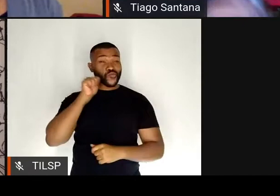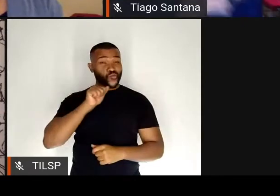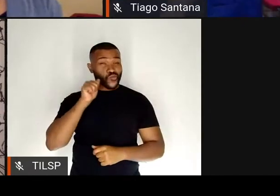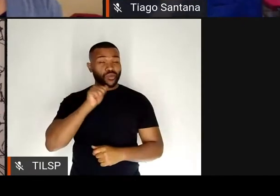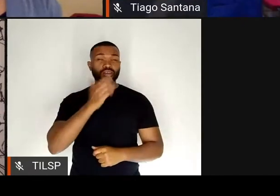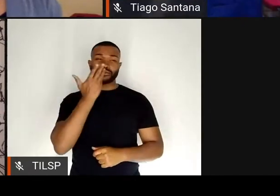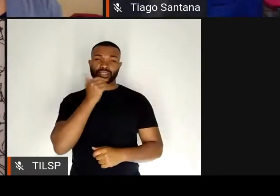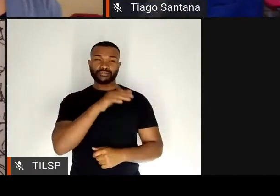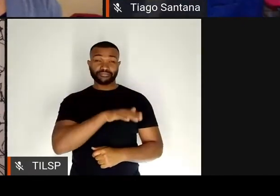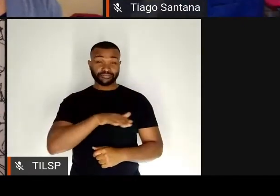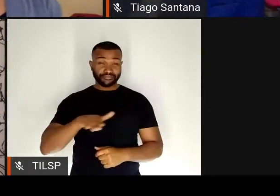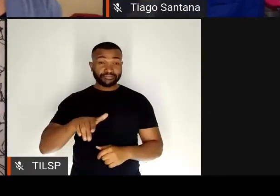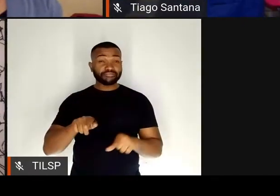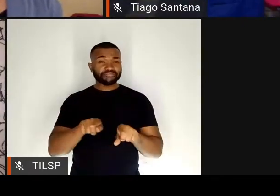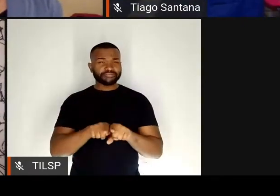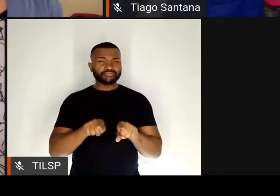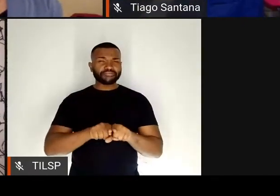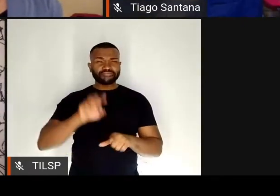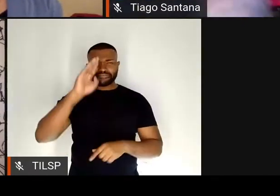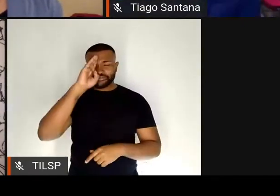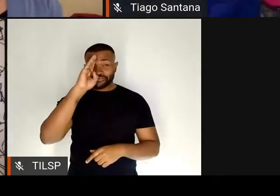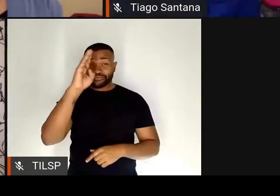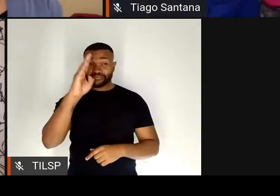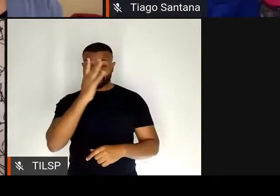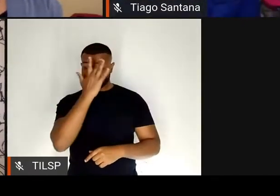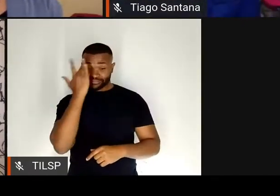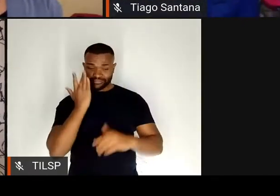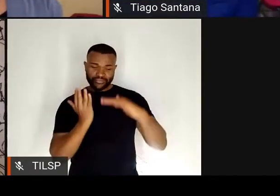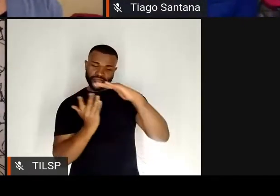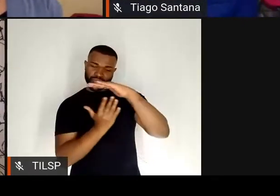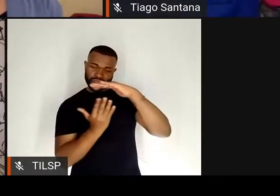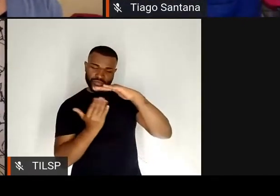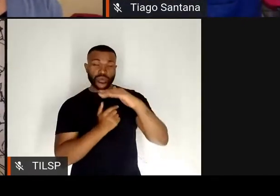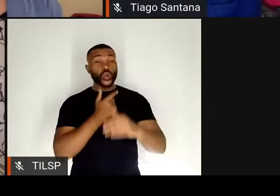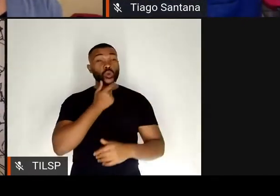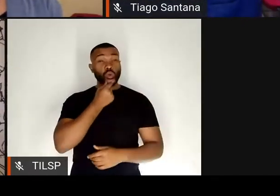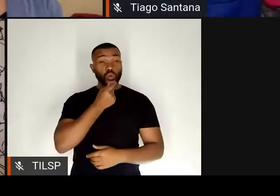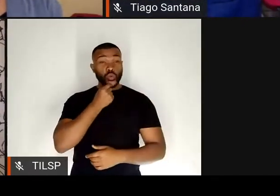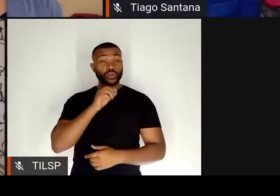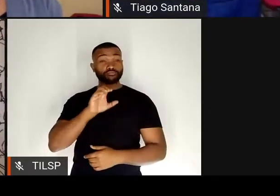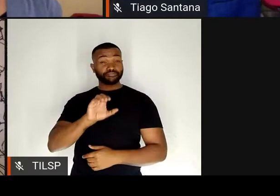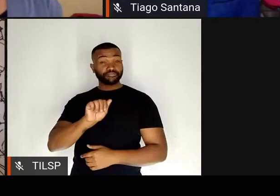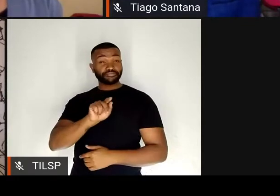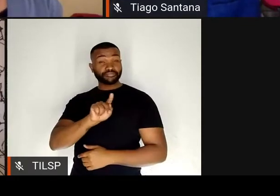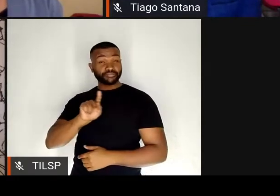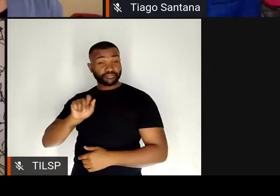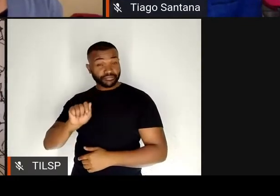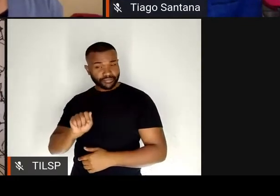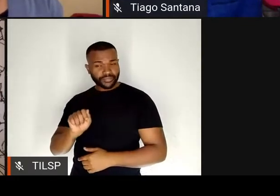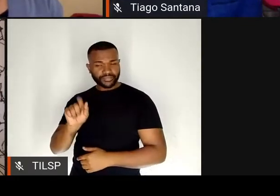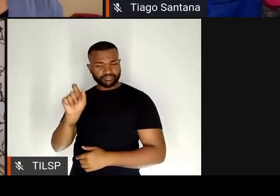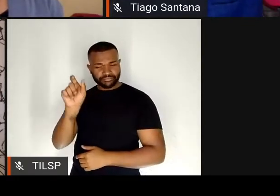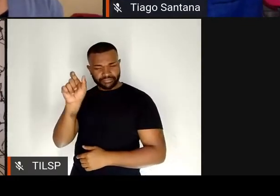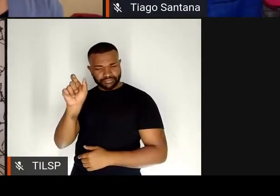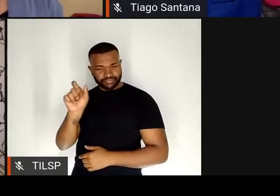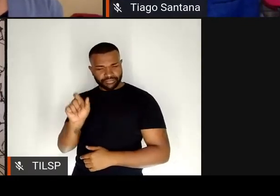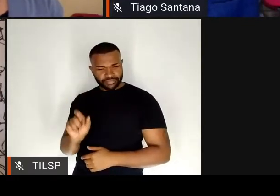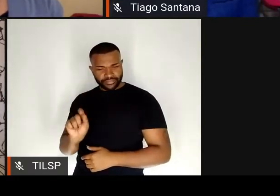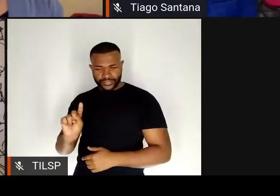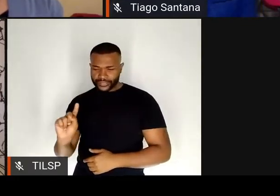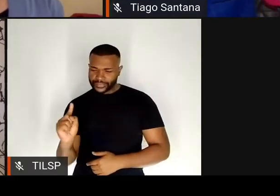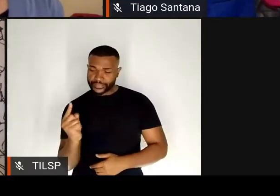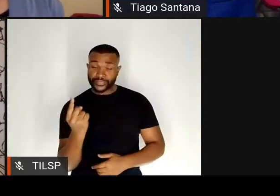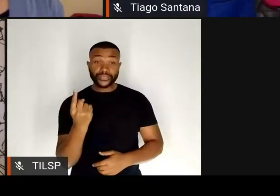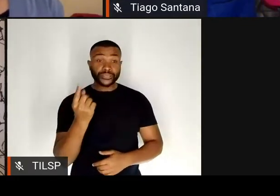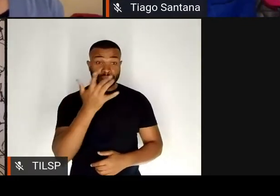também, principalmente de refugiados, né? Então, o que o Capa fez foi que ele personalizou em indivíduos